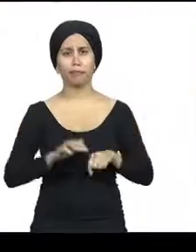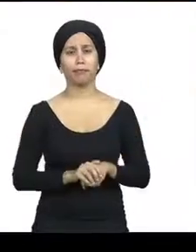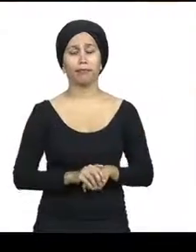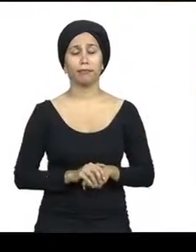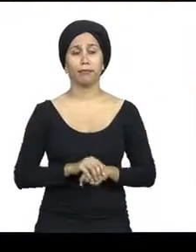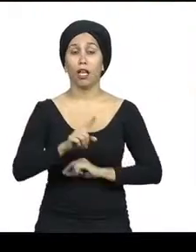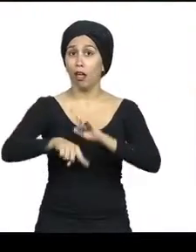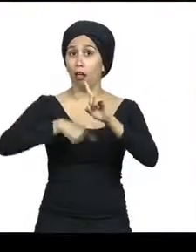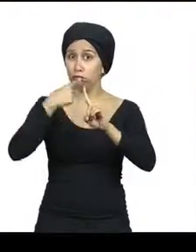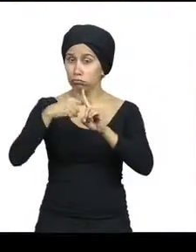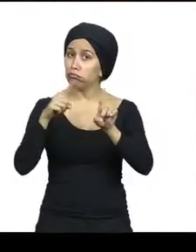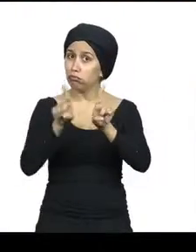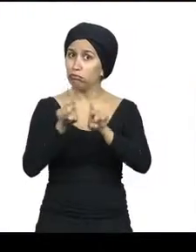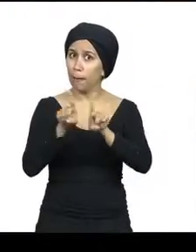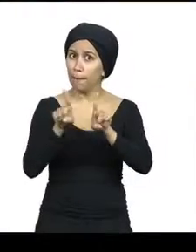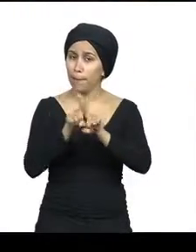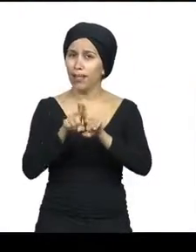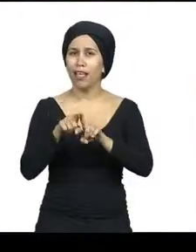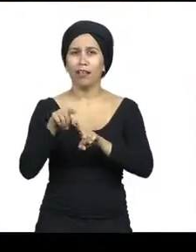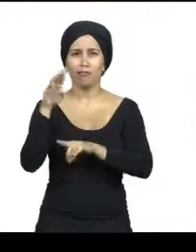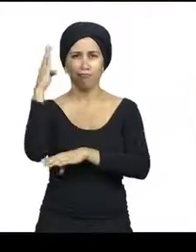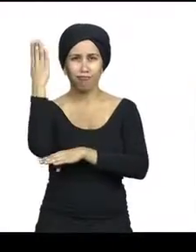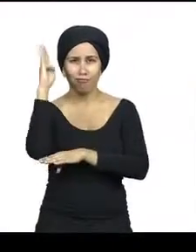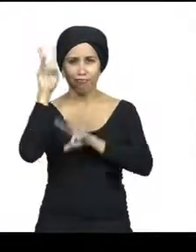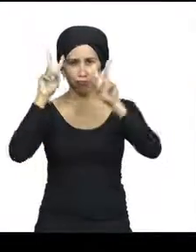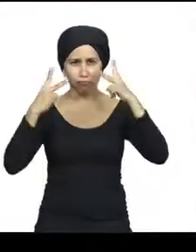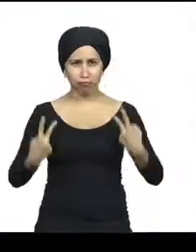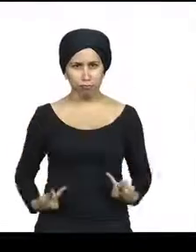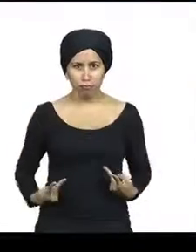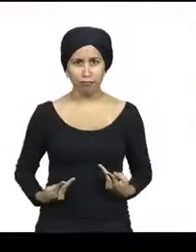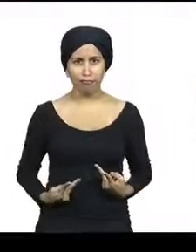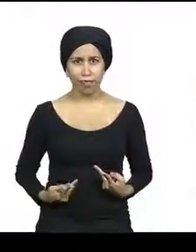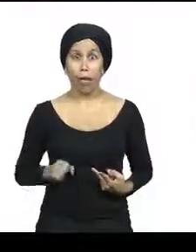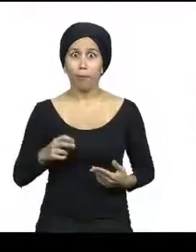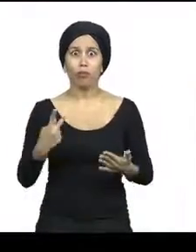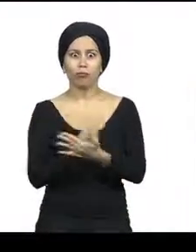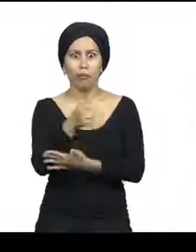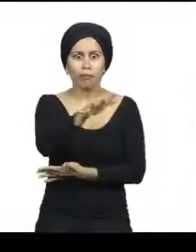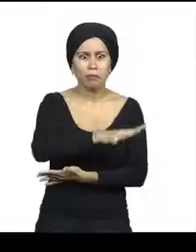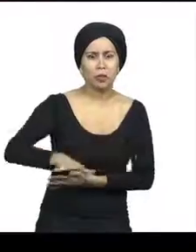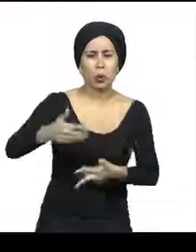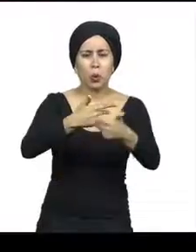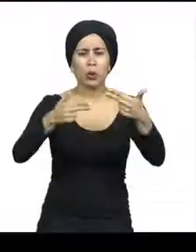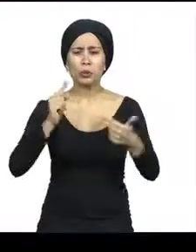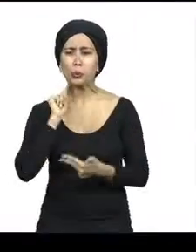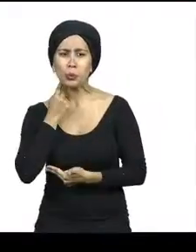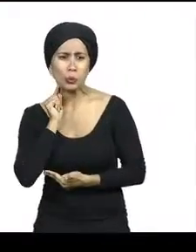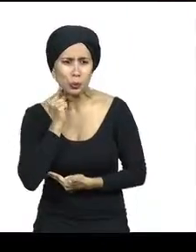agentes biológicos podem estar em alguns locais da mineradora, como fossas e esgotos.